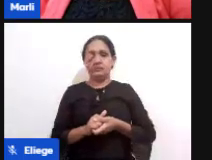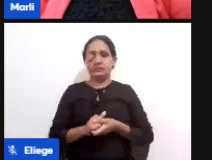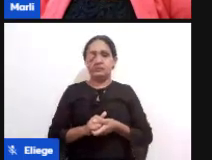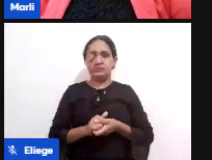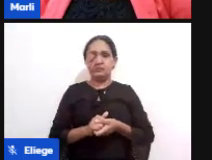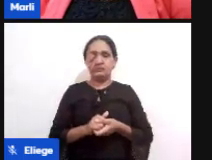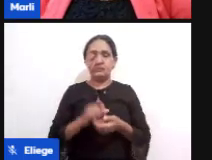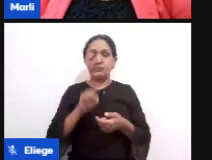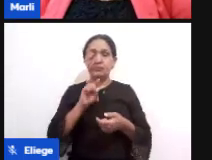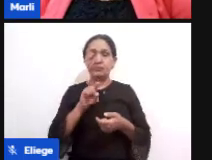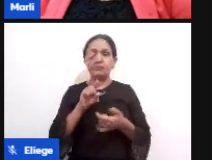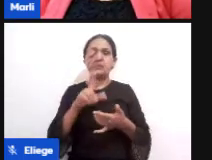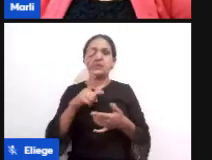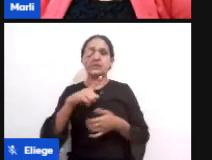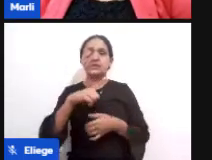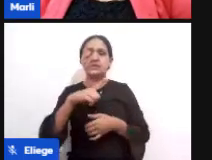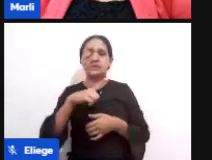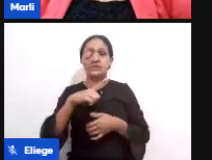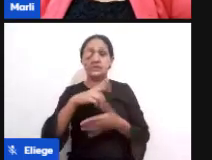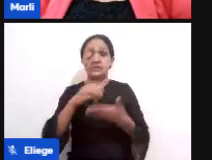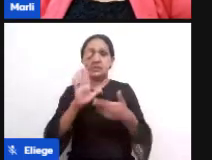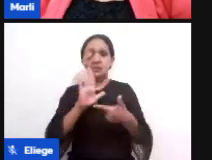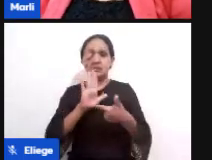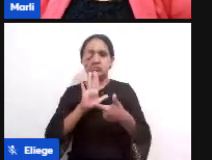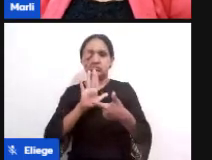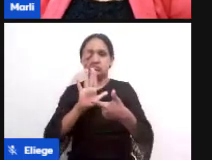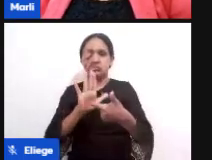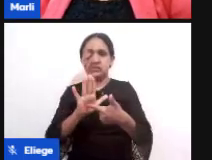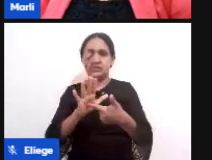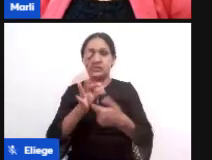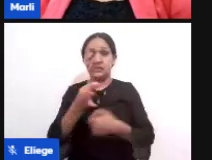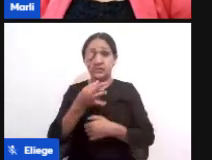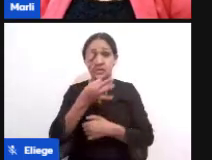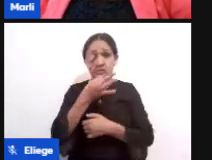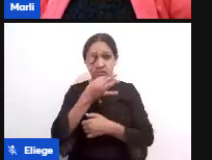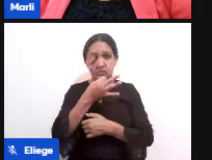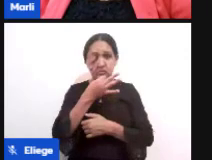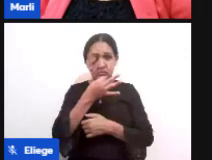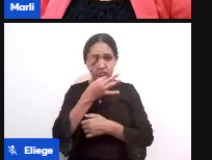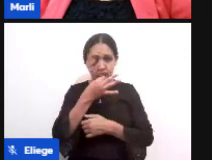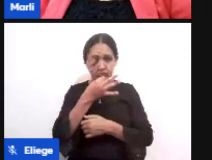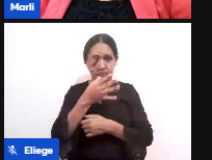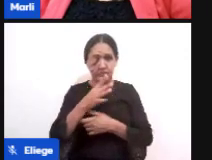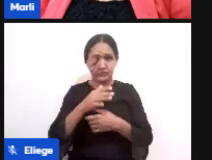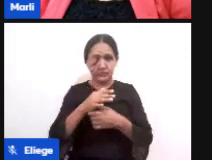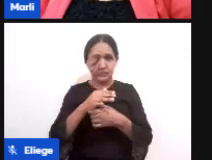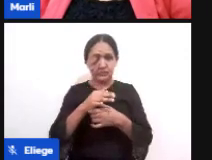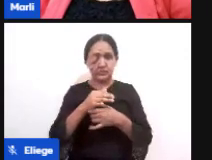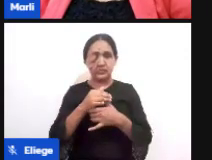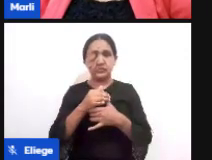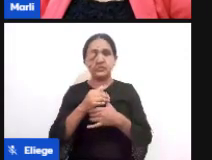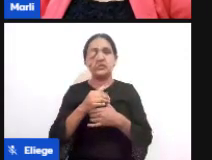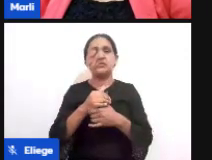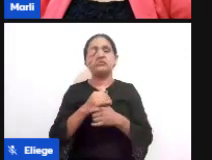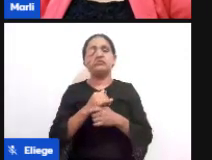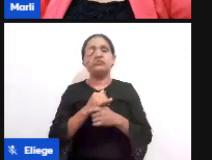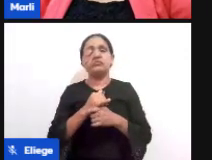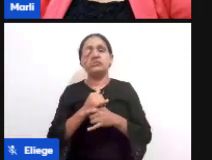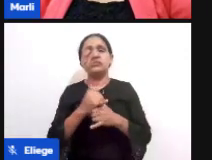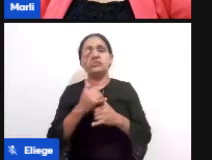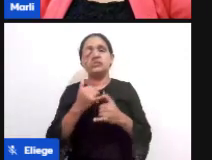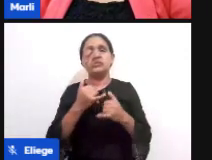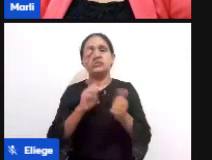Aqui eu trouxe para vocês uma sugestão de um jogo de tabuleiro. Nós temos